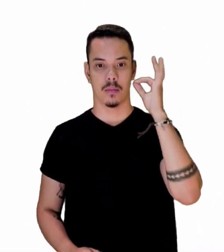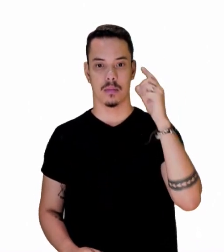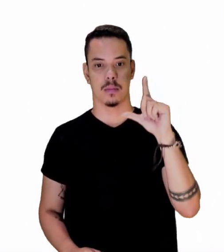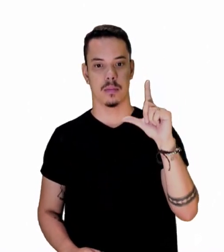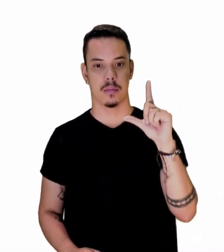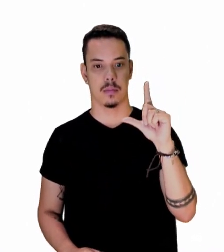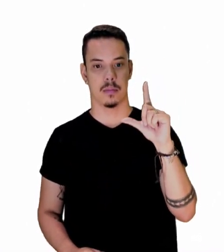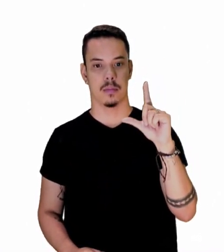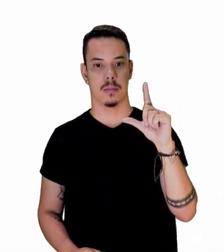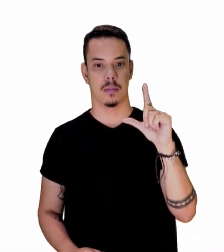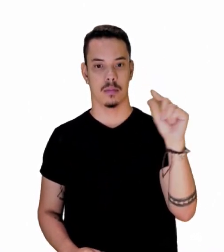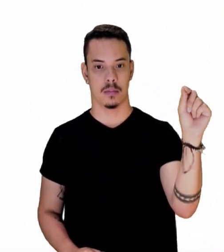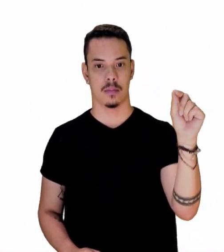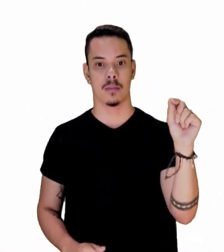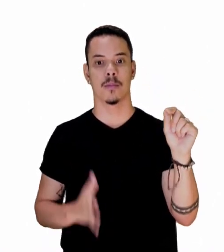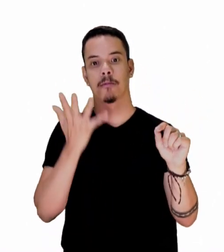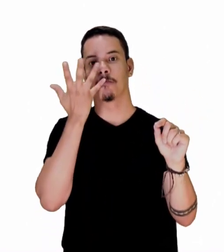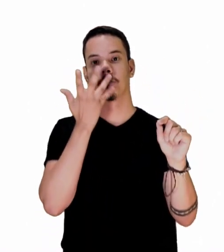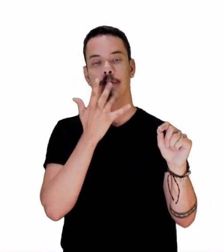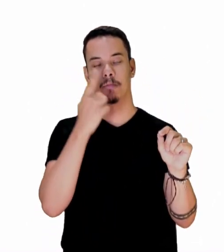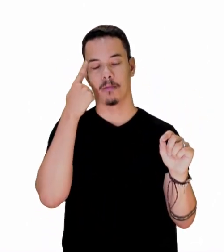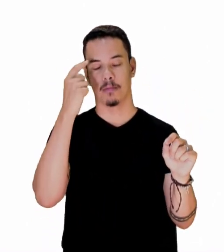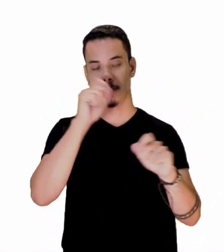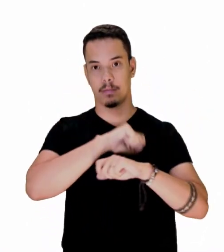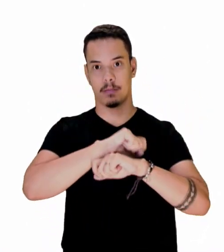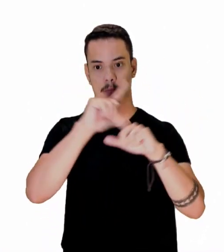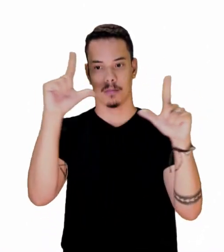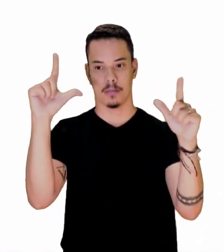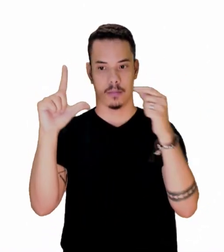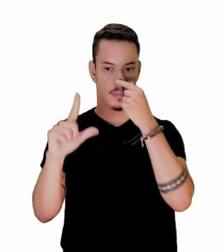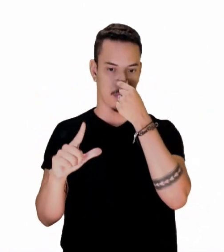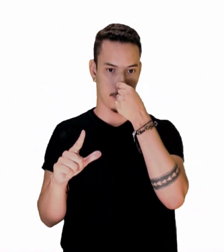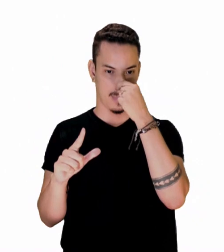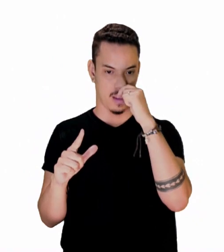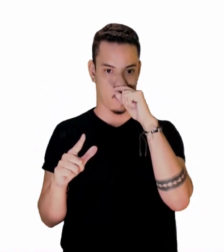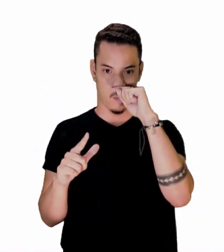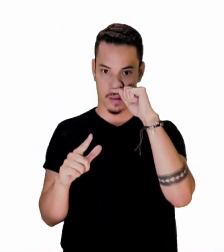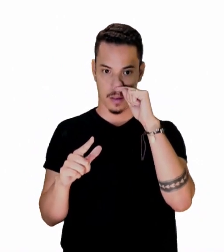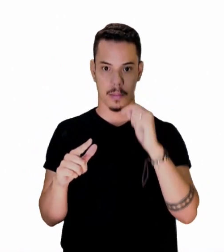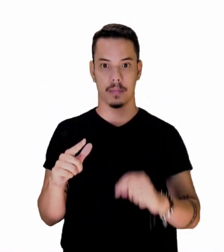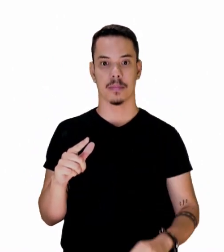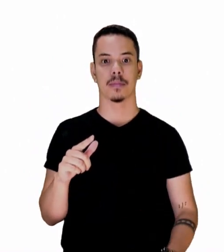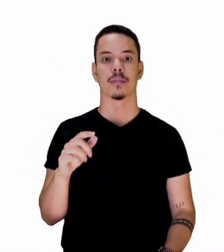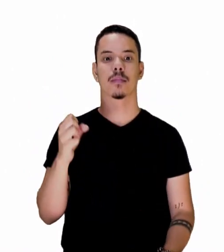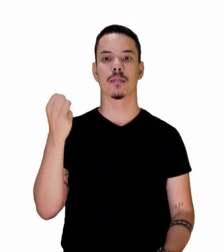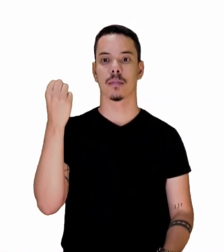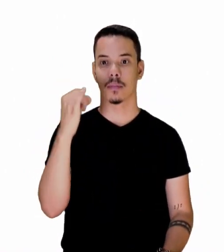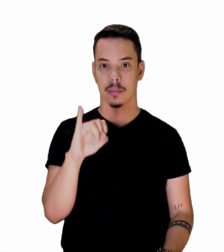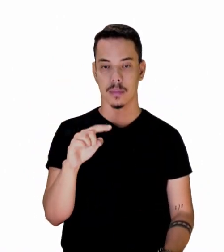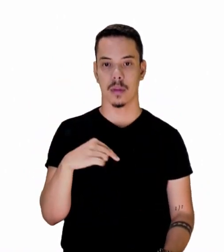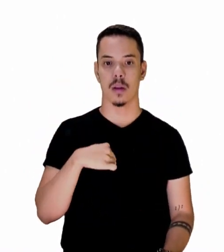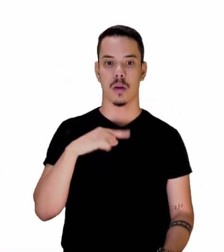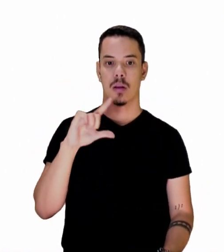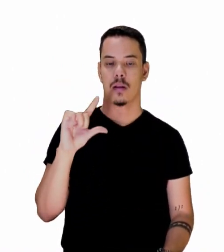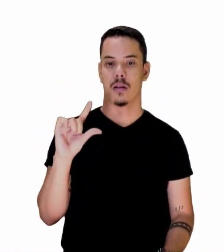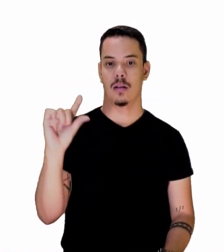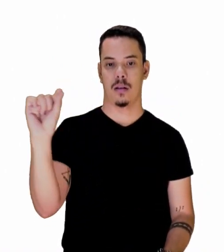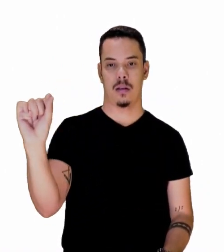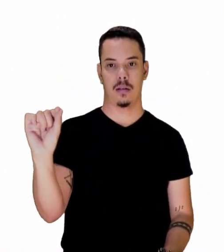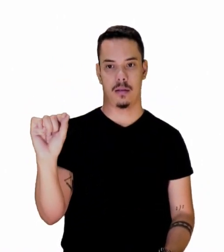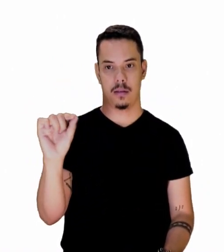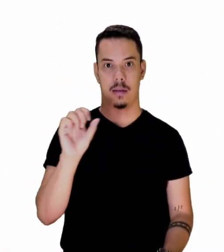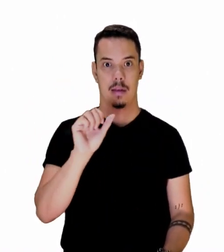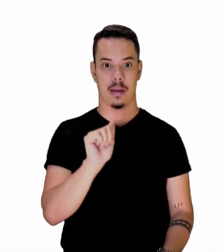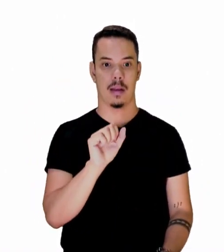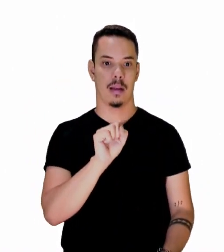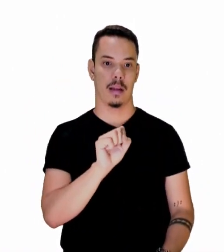quando... Ou melhor, mal saí as crianças acordaram. Assim que sair, ó, você troca, ó, da ideia de tempo. Assim